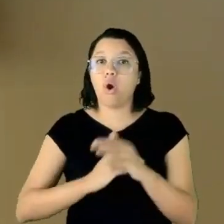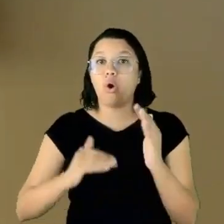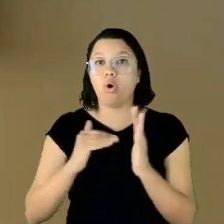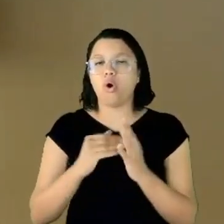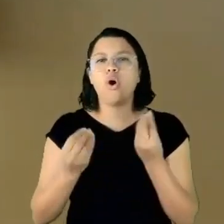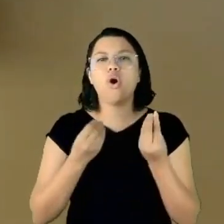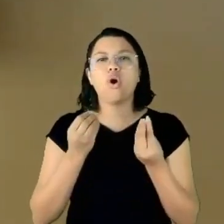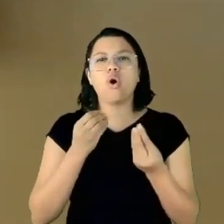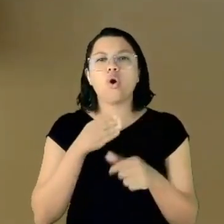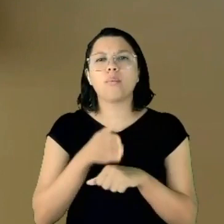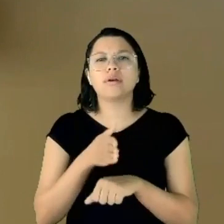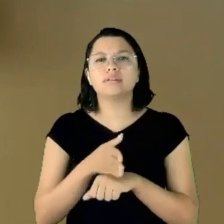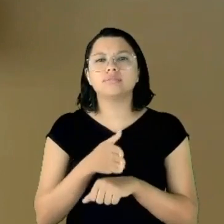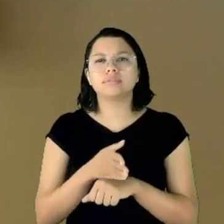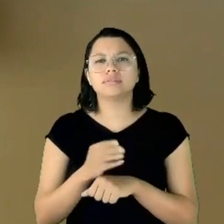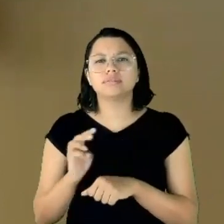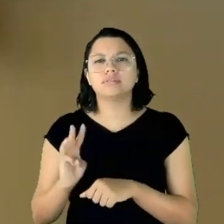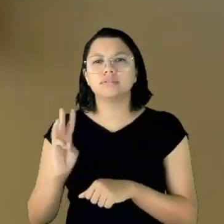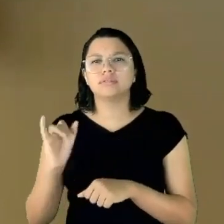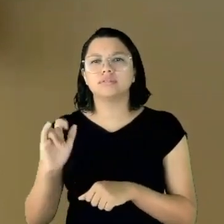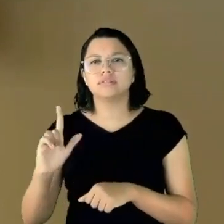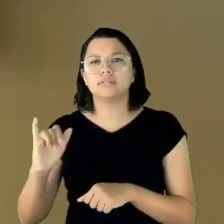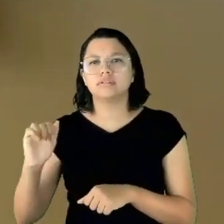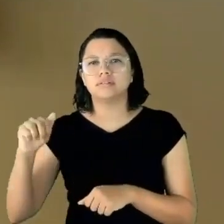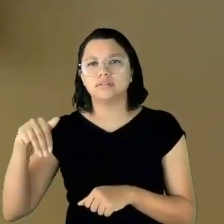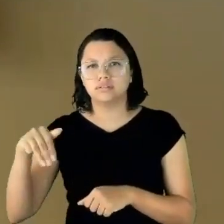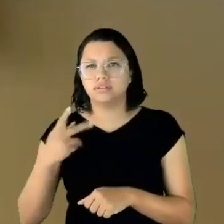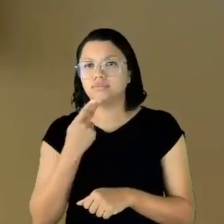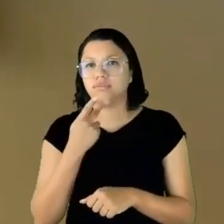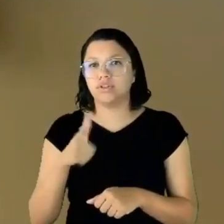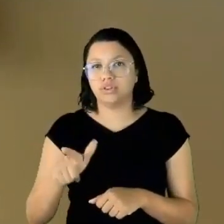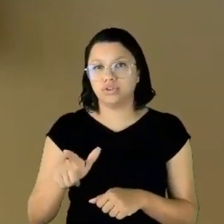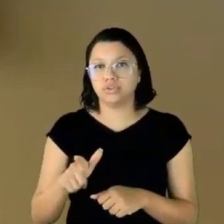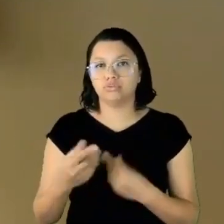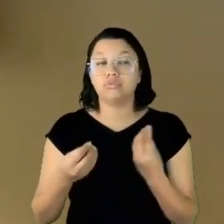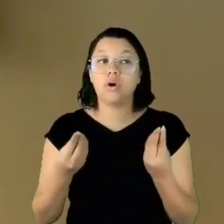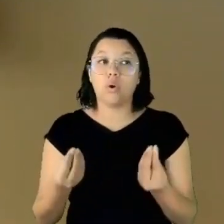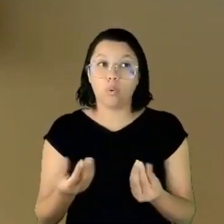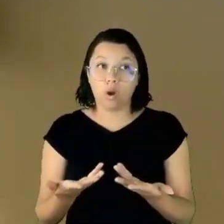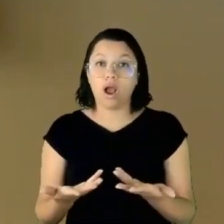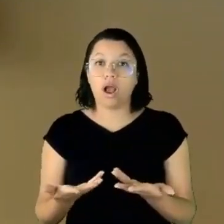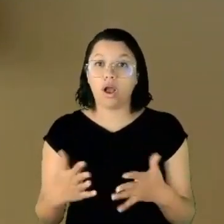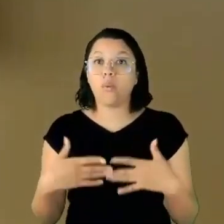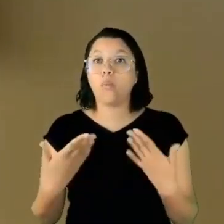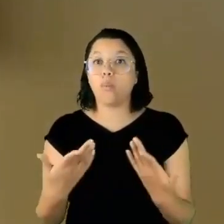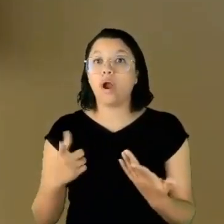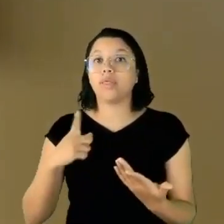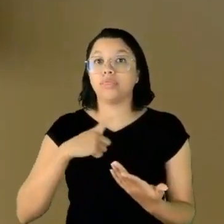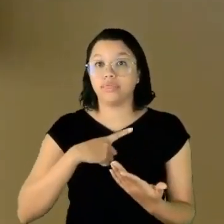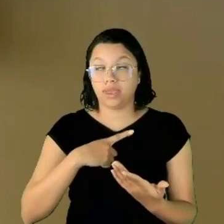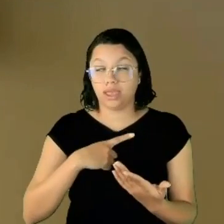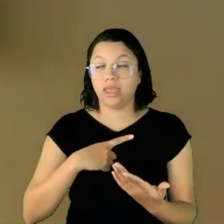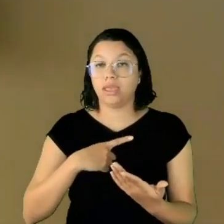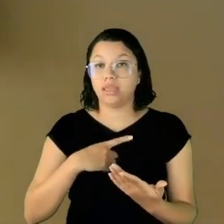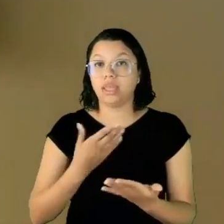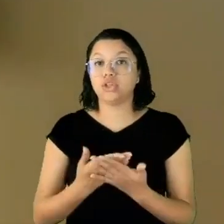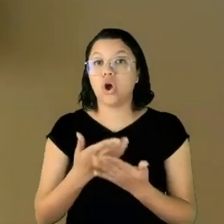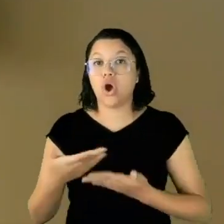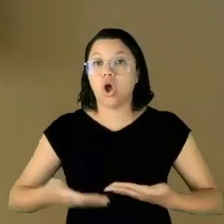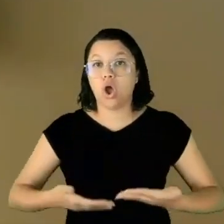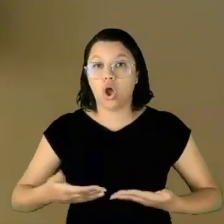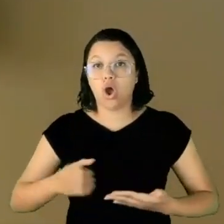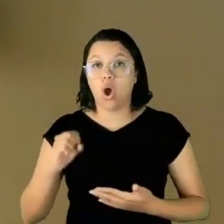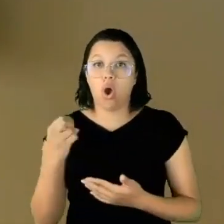podemos participar isso é o William de novo falando quando tiver disponível na IMAG ou na escola de